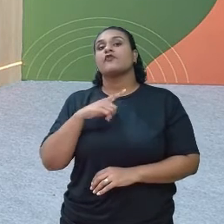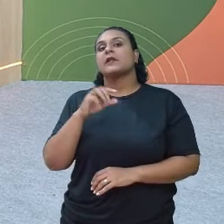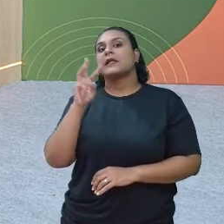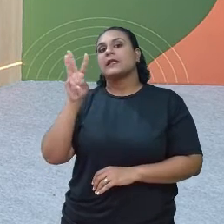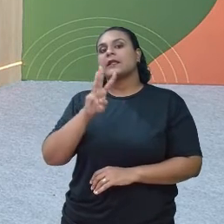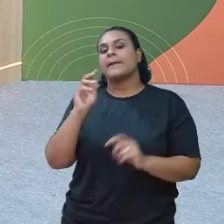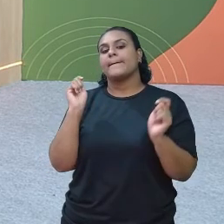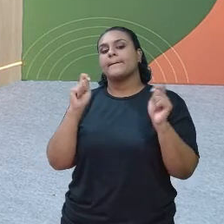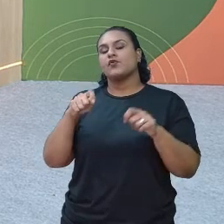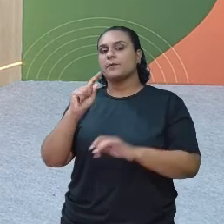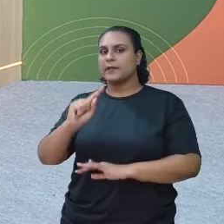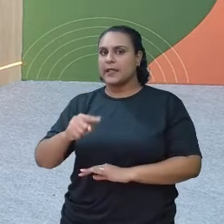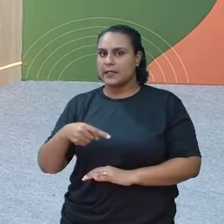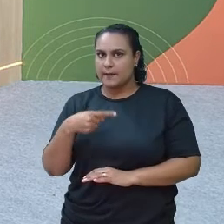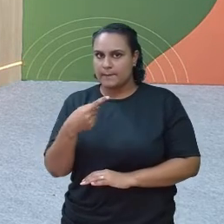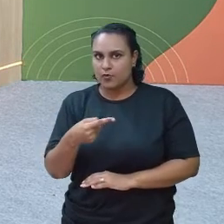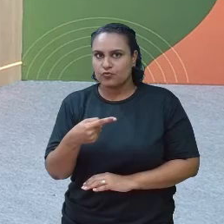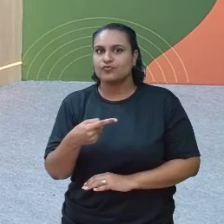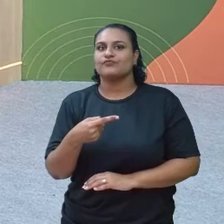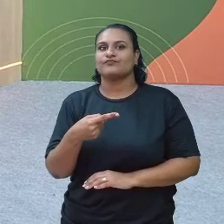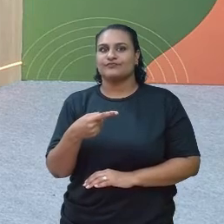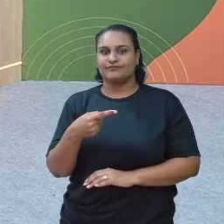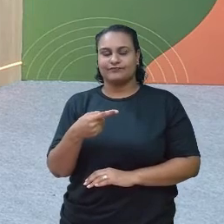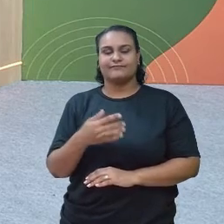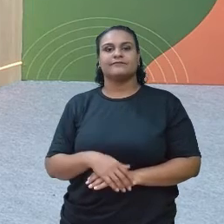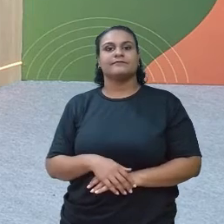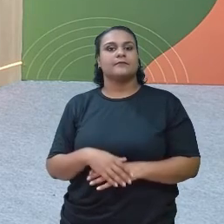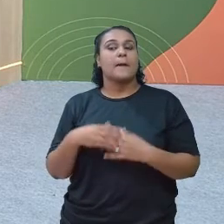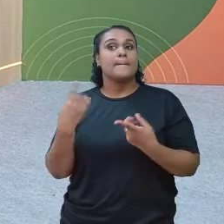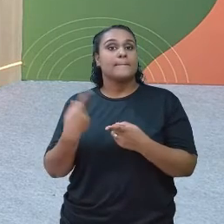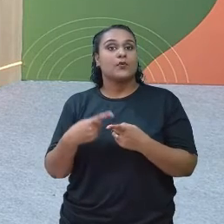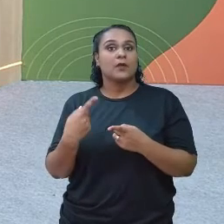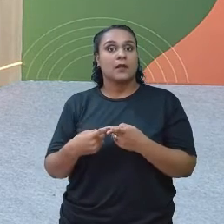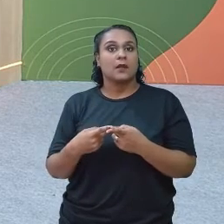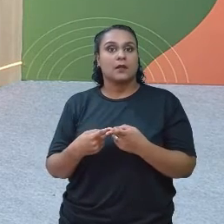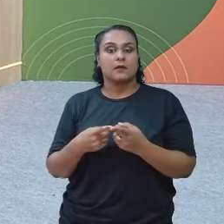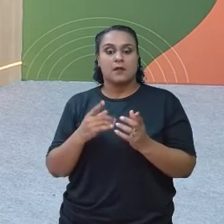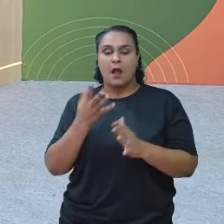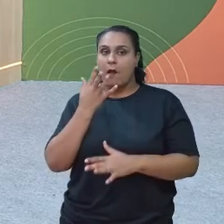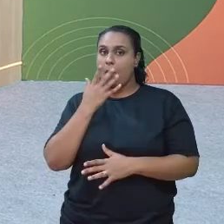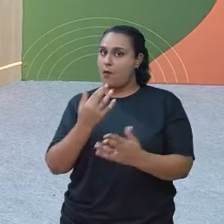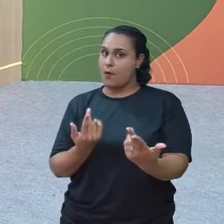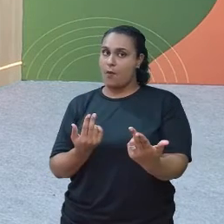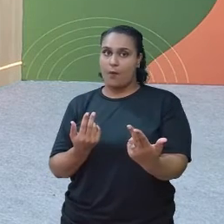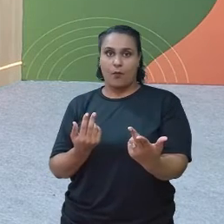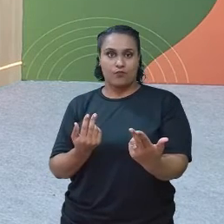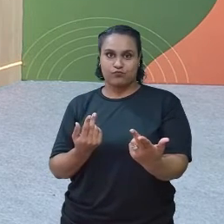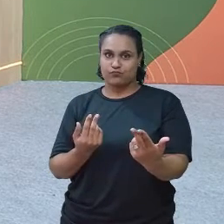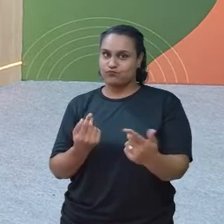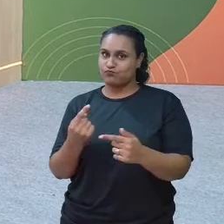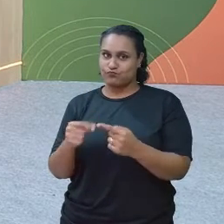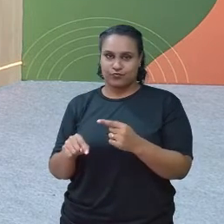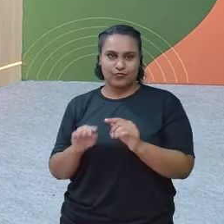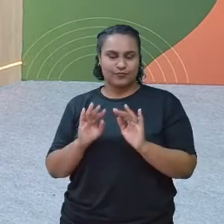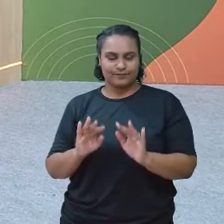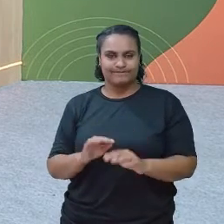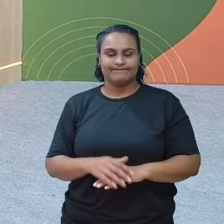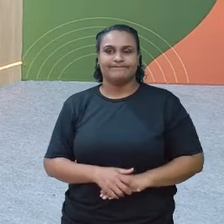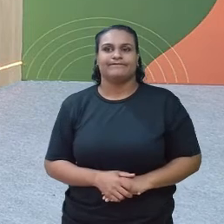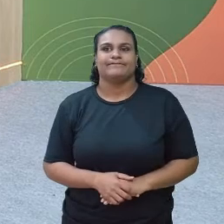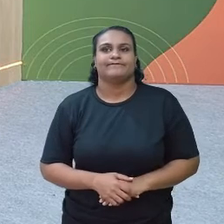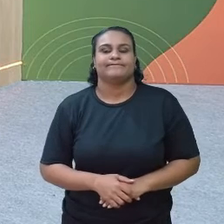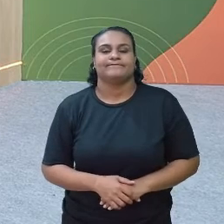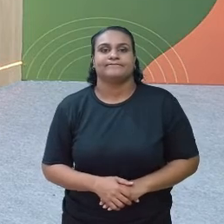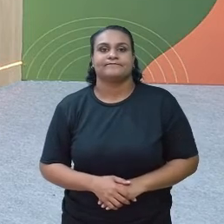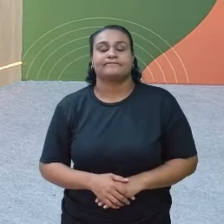3 possibilidades para a segunda região, já que eu não posso pintar com a mesma cor as duas regiões, tá certo?